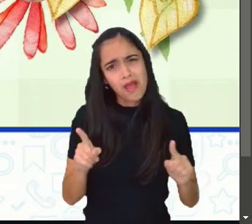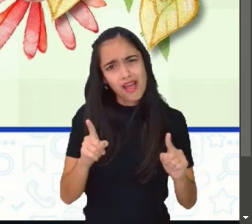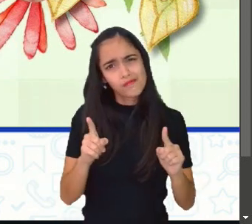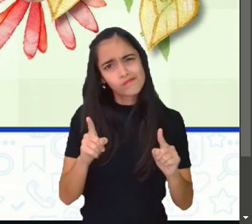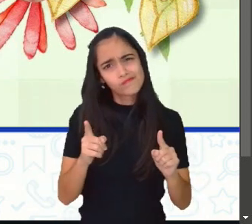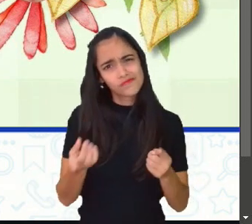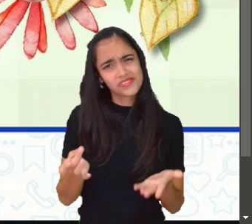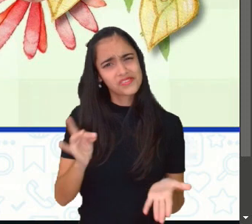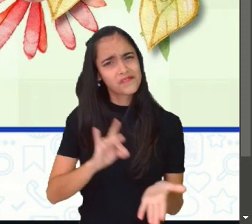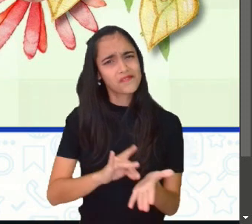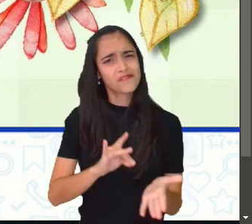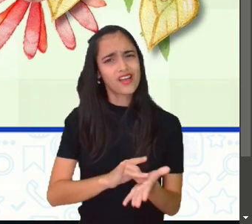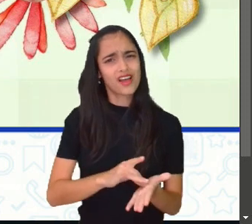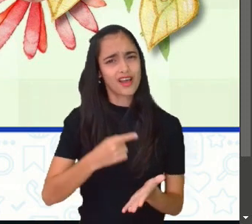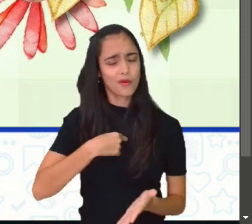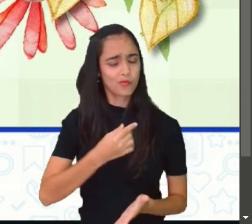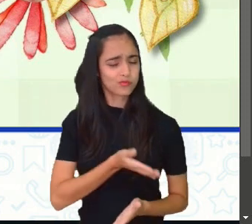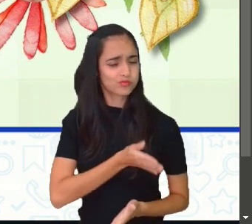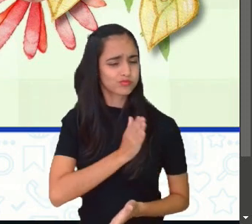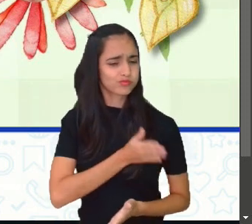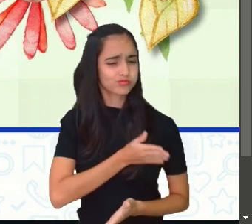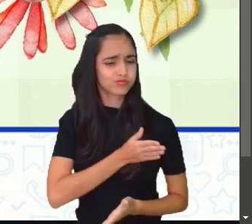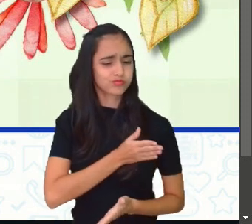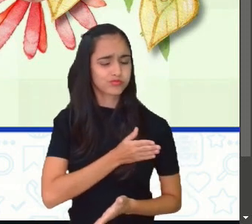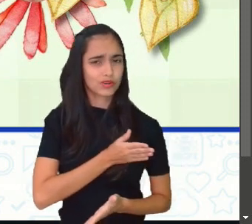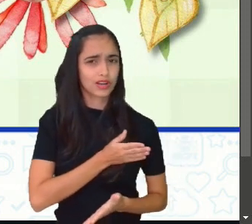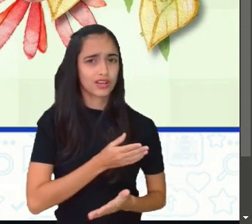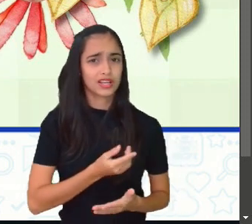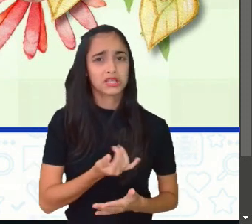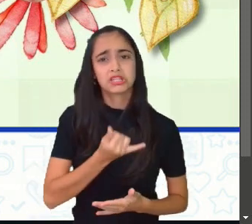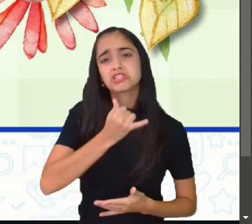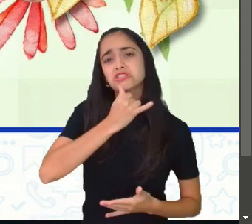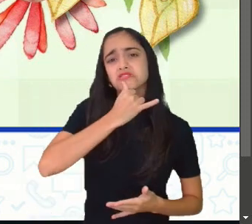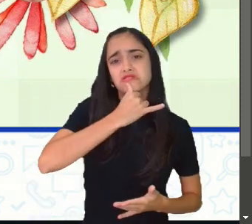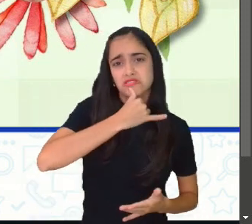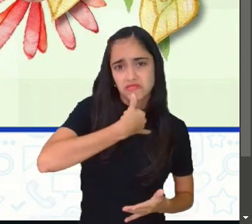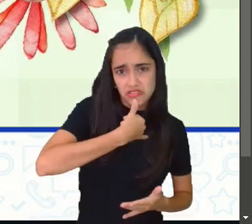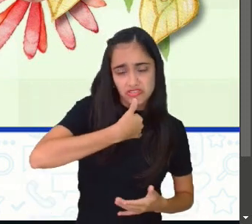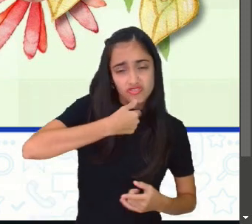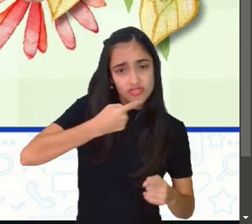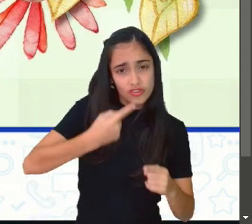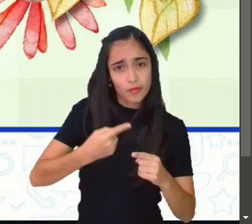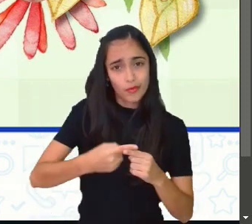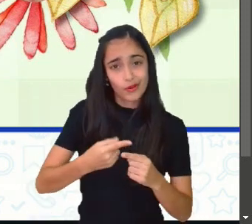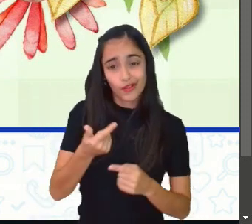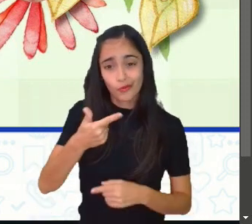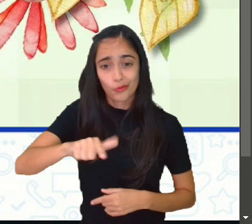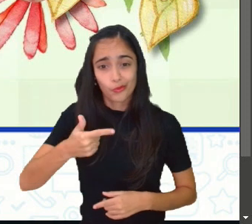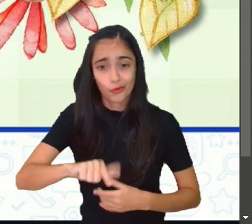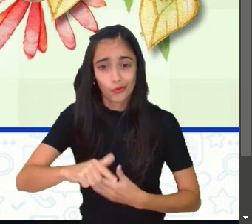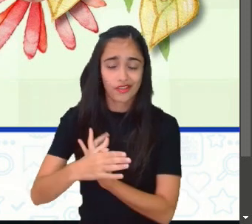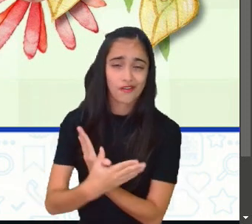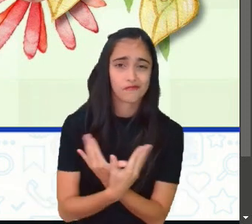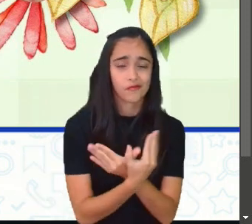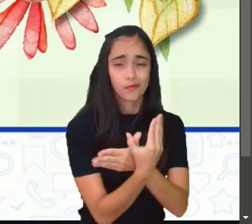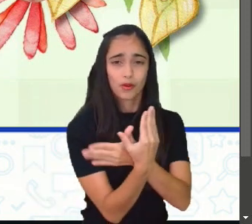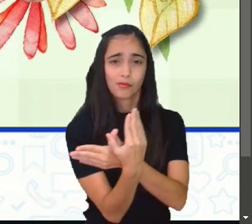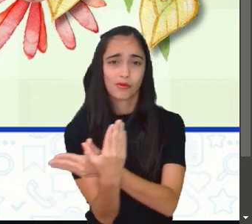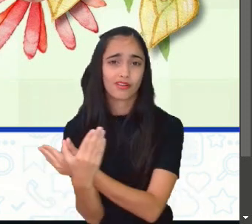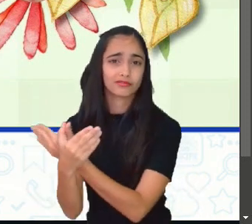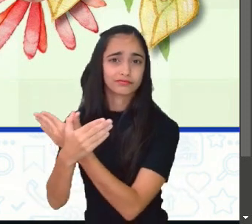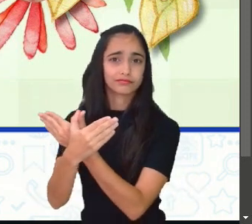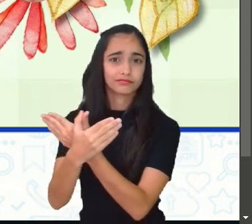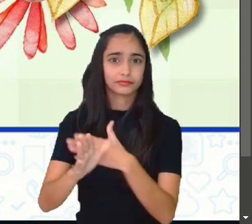que o sangue espirra, e filete e jorro banhando a roupa, desfazendo a seda por onde passa. Transforma seu corpo em